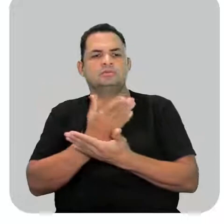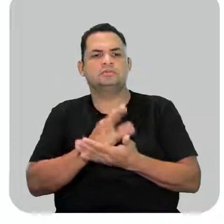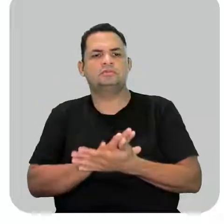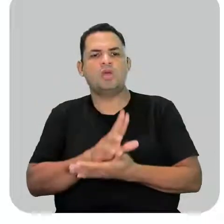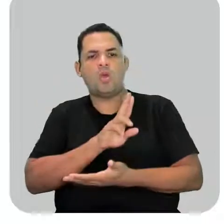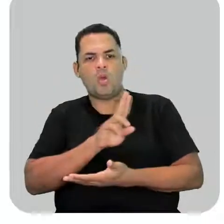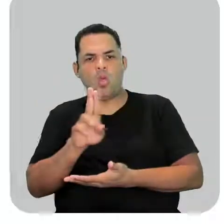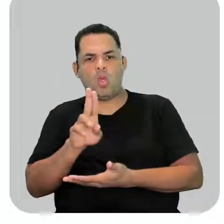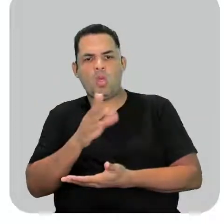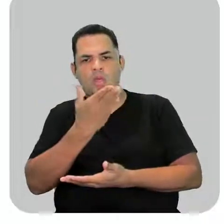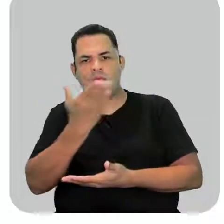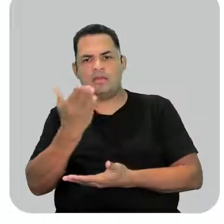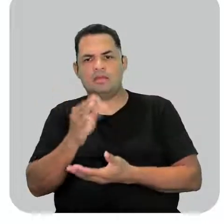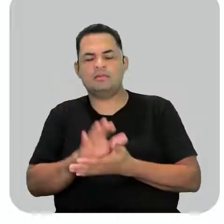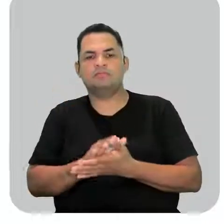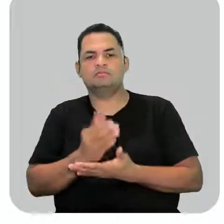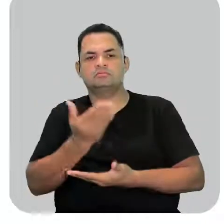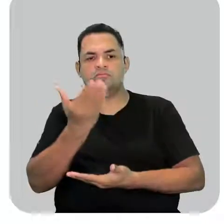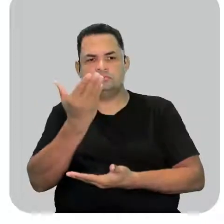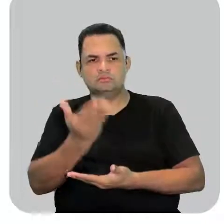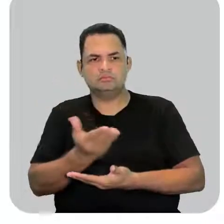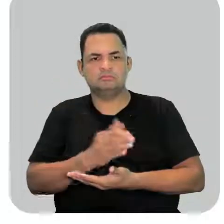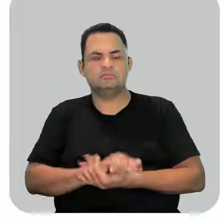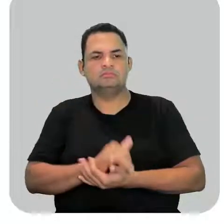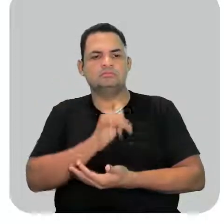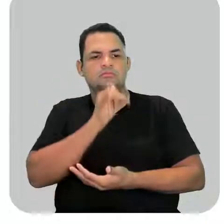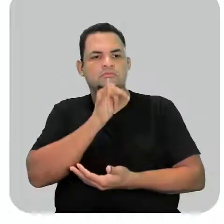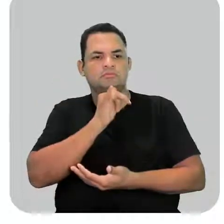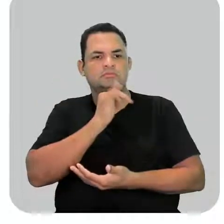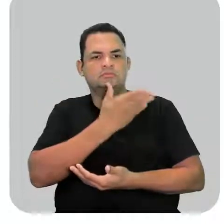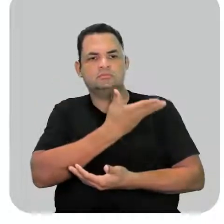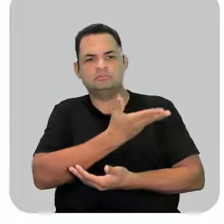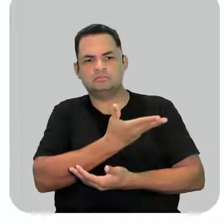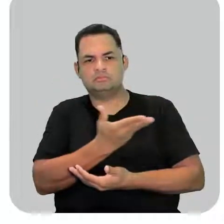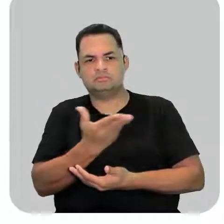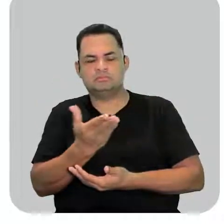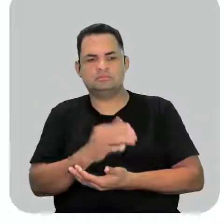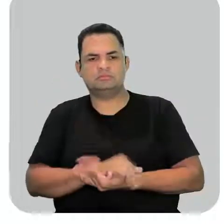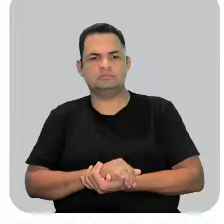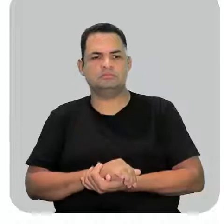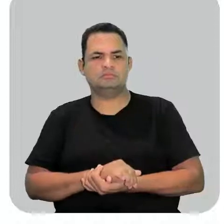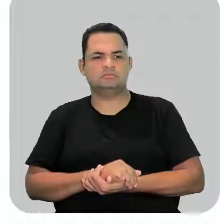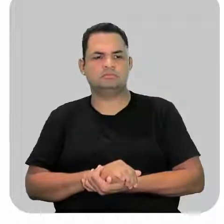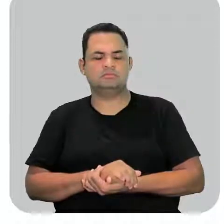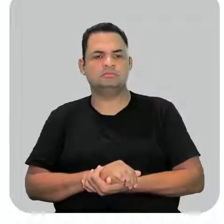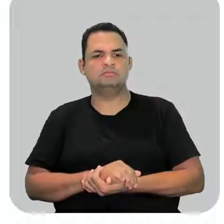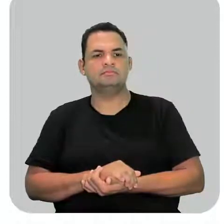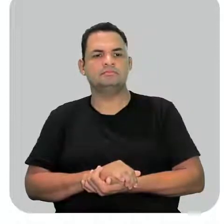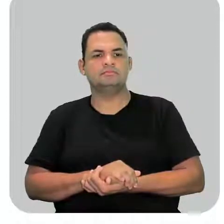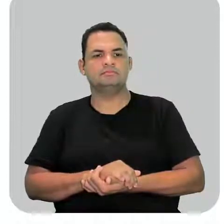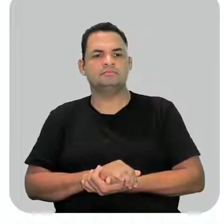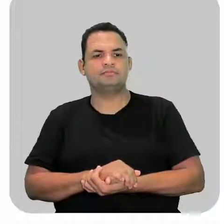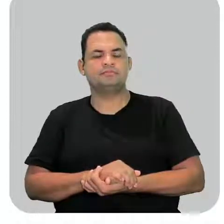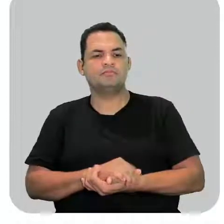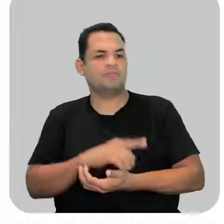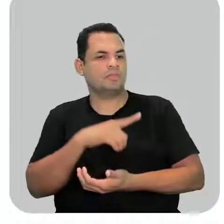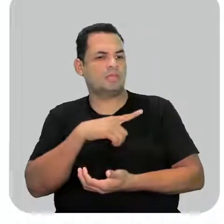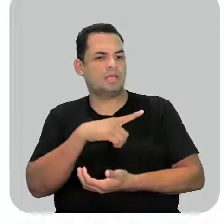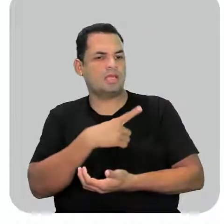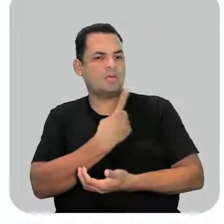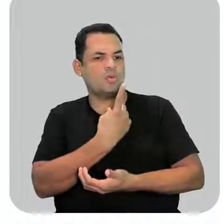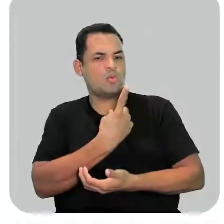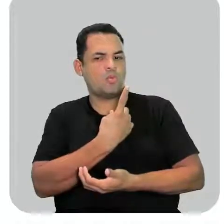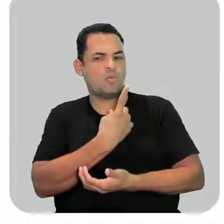nomenclatura das isonitrilas é feita da seguinte forma. Olha, aqui nós temos uma isonitrila que tem apenas um átomo